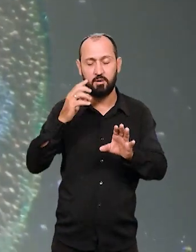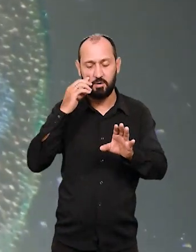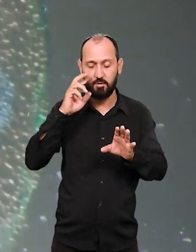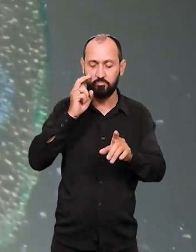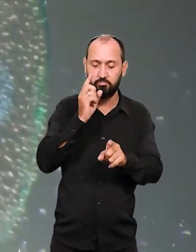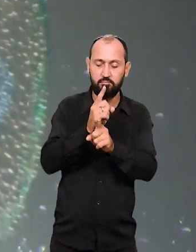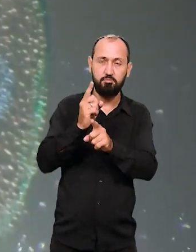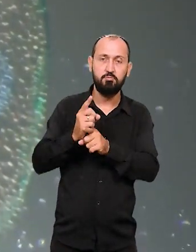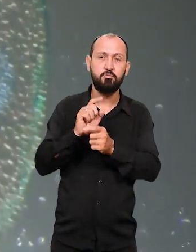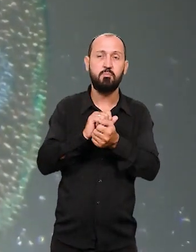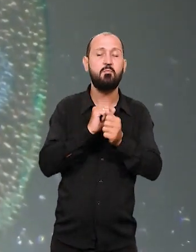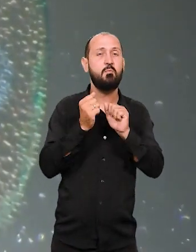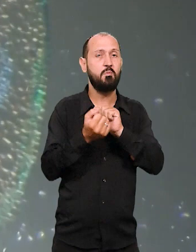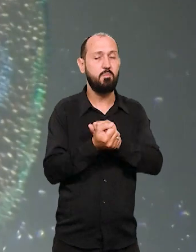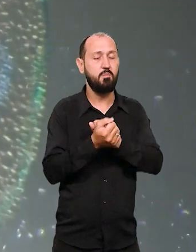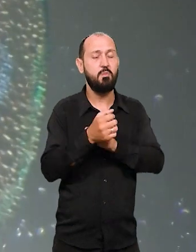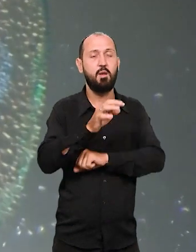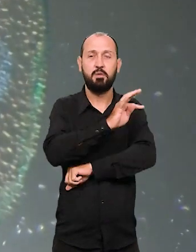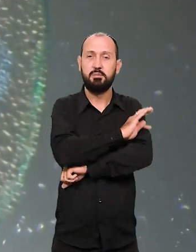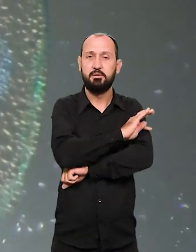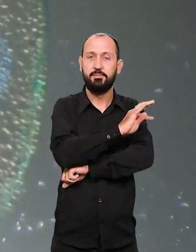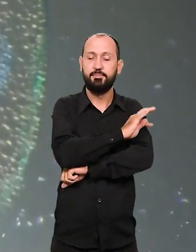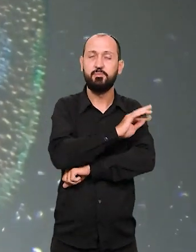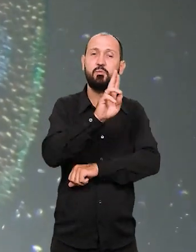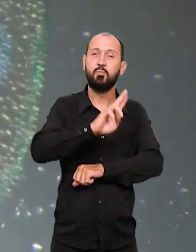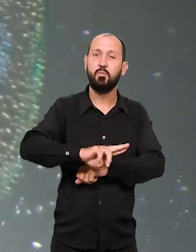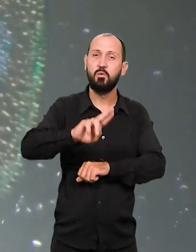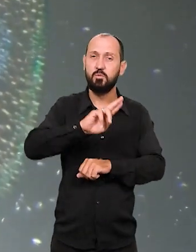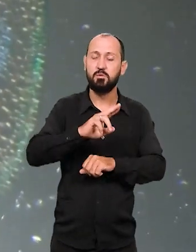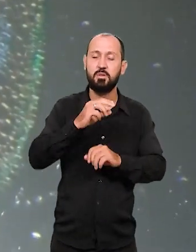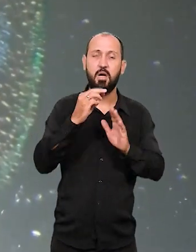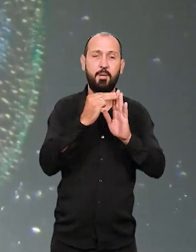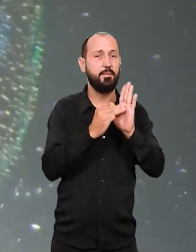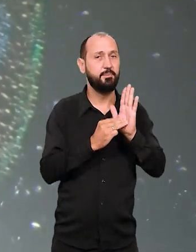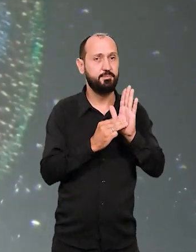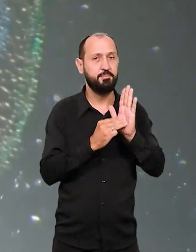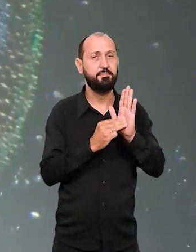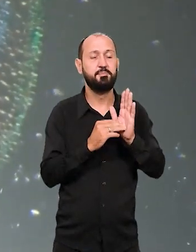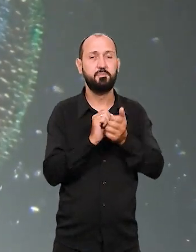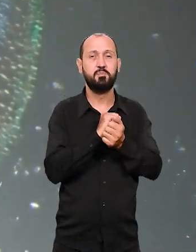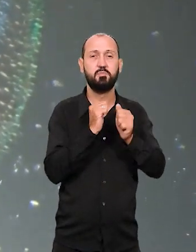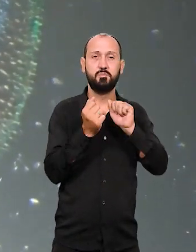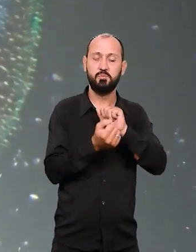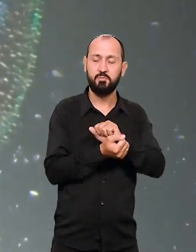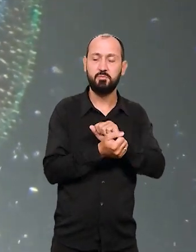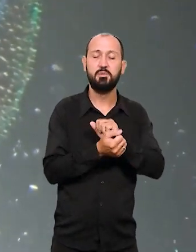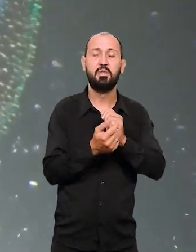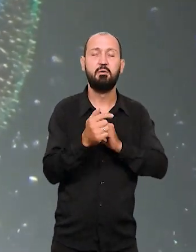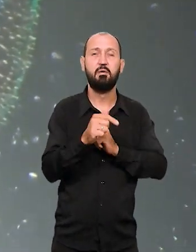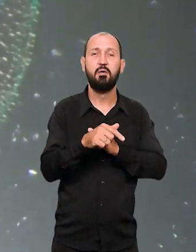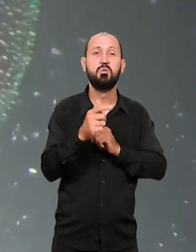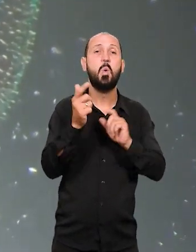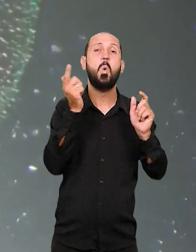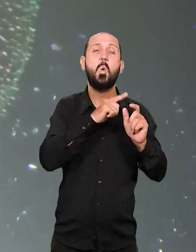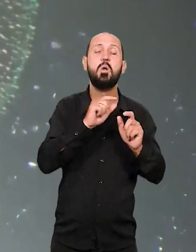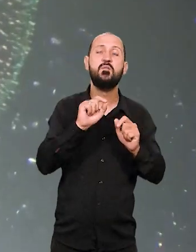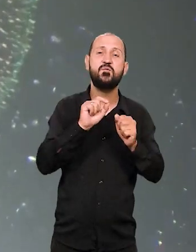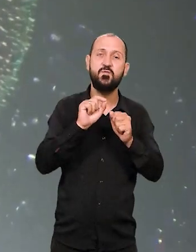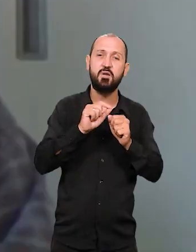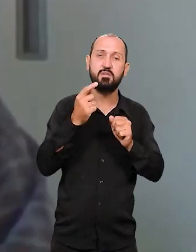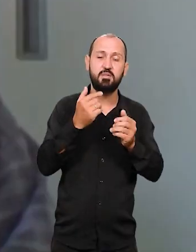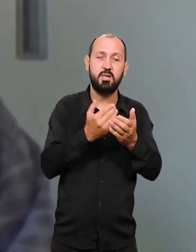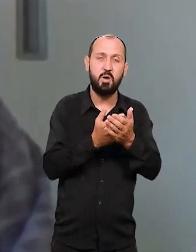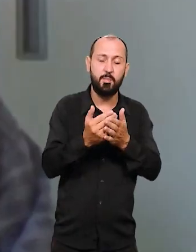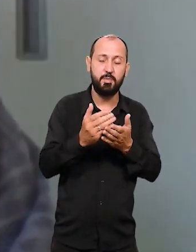do Brasil, que é a imunofluorescência, né? E adaptamos essa técnica através dessa metodologia adaptada de